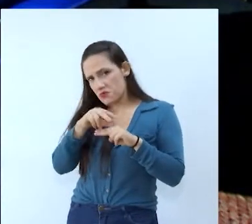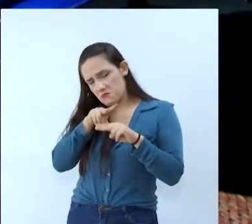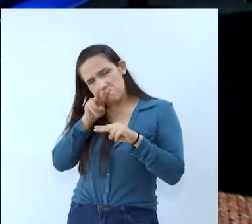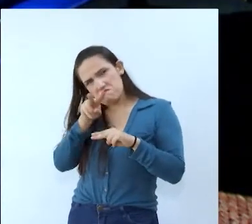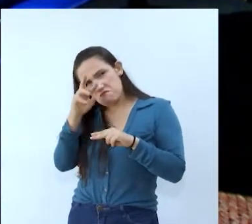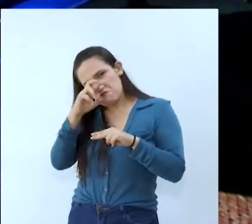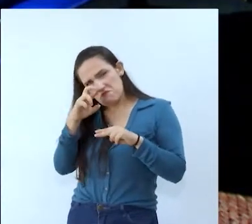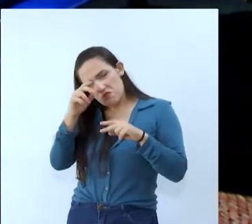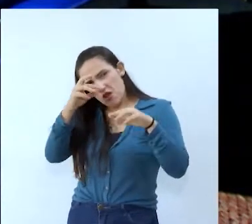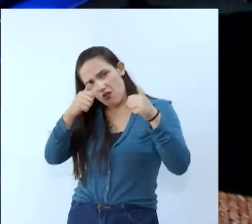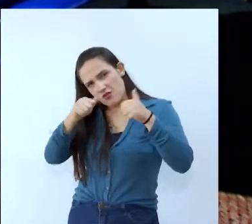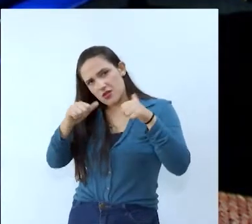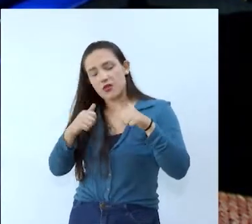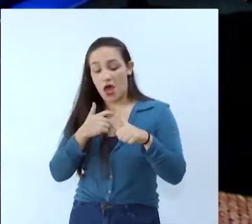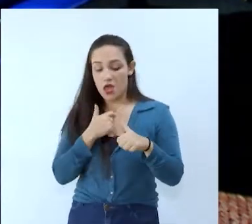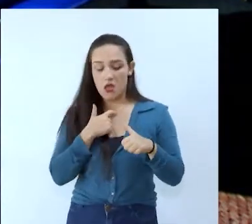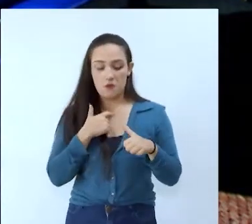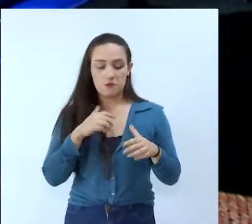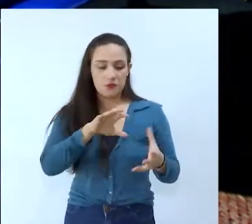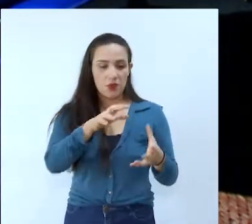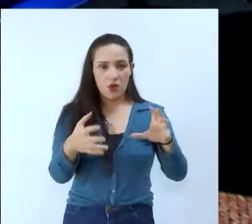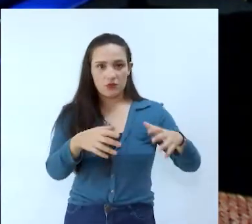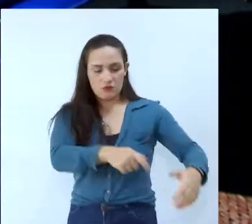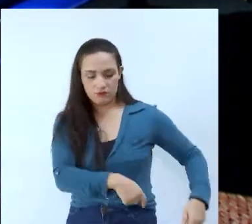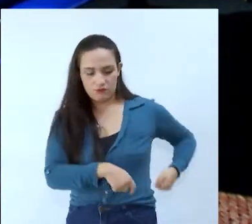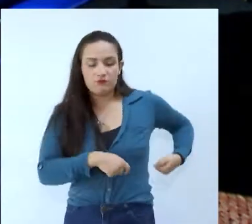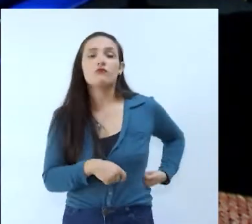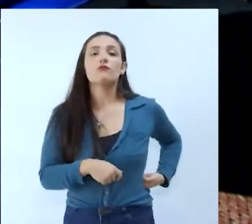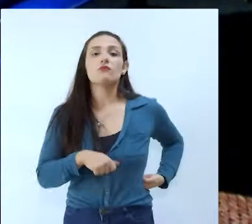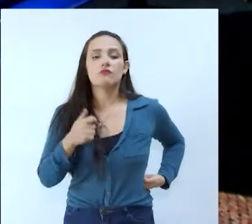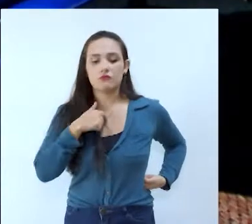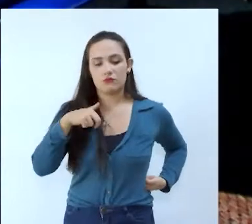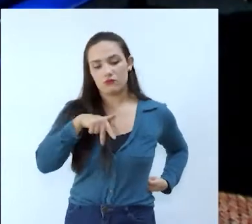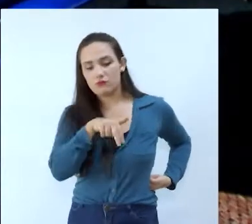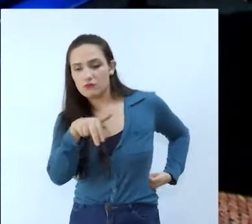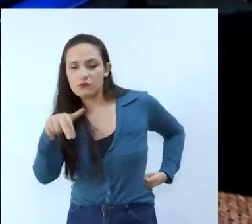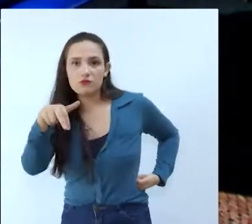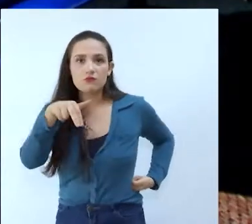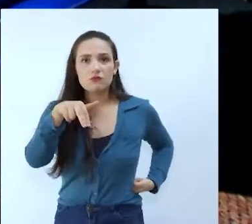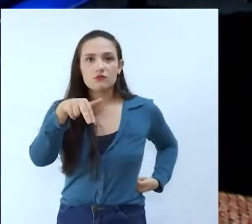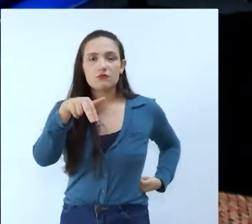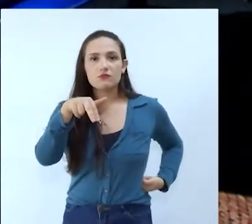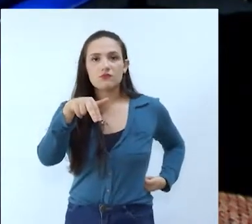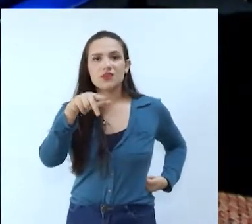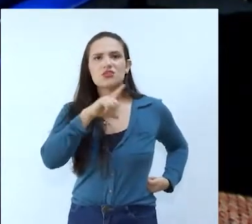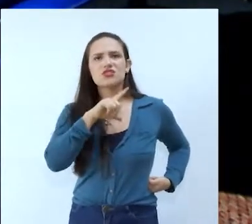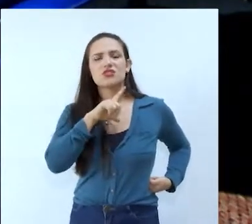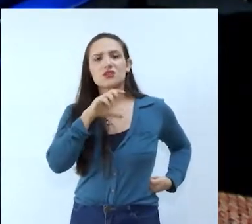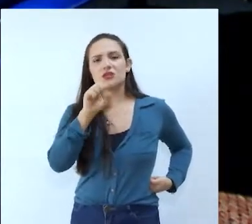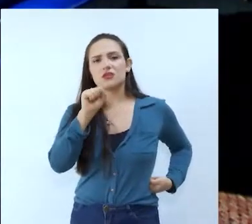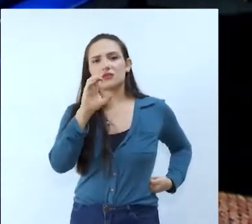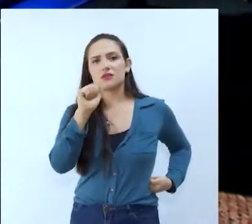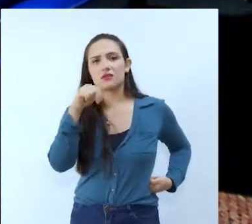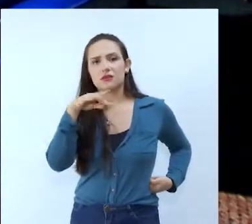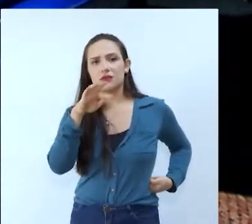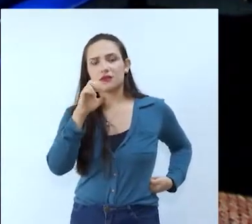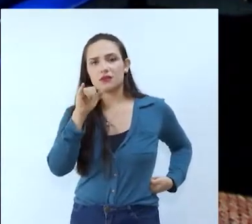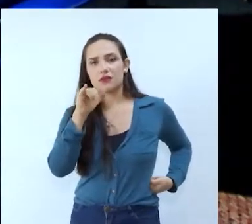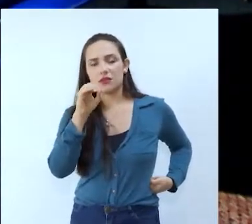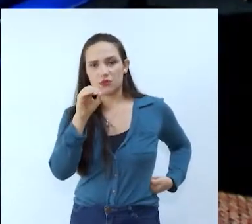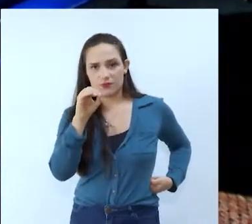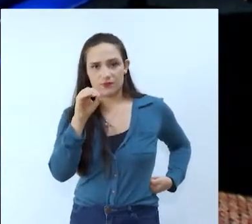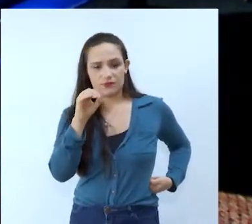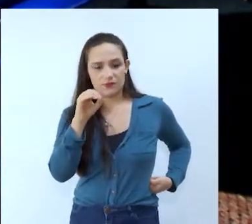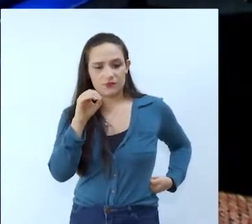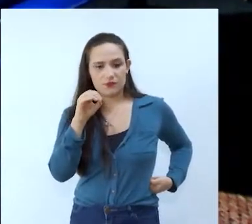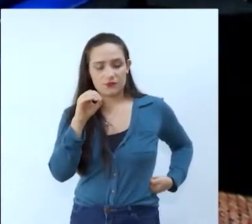não, você chuta muito forte, volta amanhã. Então, e assim começou, né? Por causa daquele chute, ele mandou eu voltar no outro dia. Espetava muita gente. E você, que altura que você